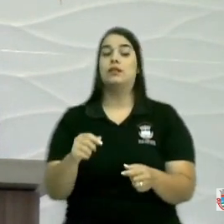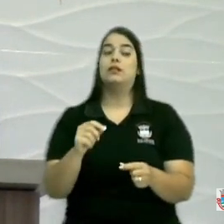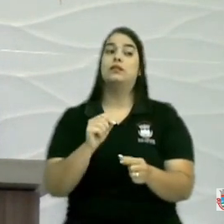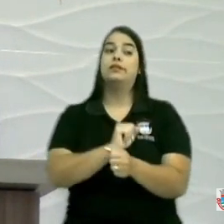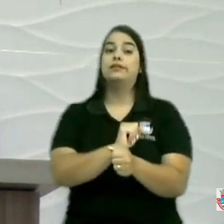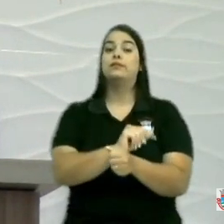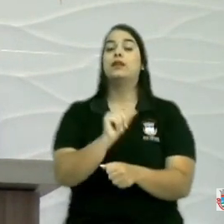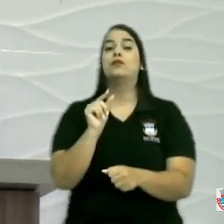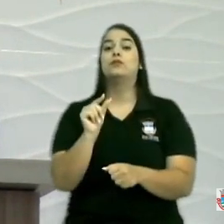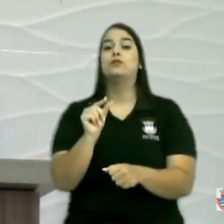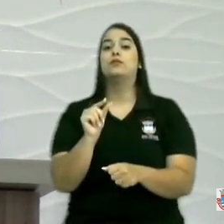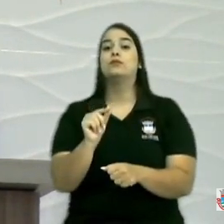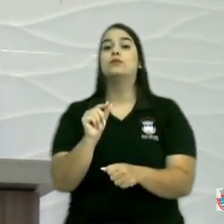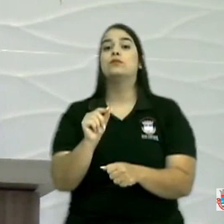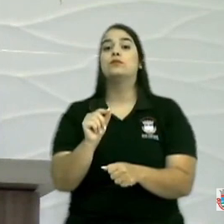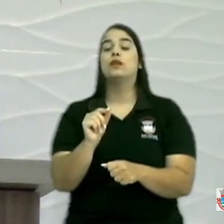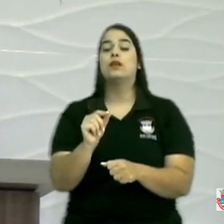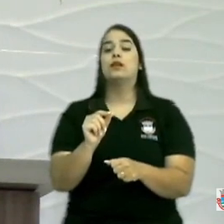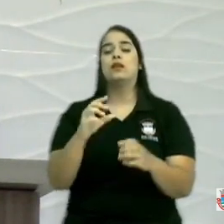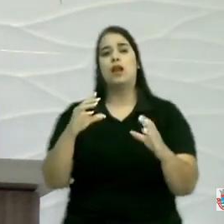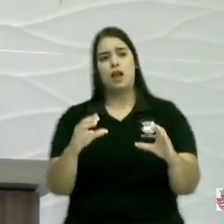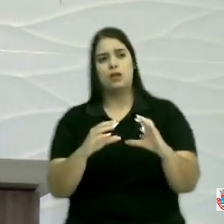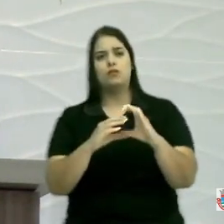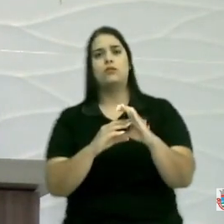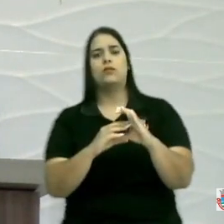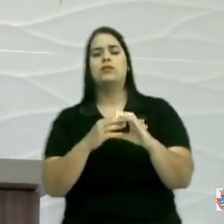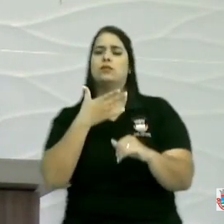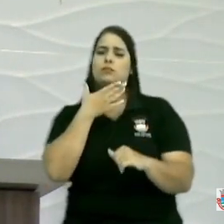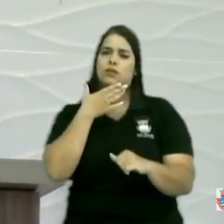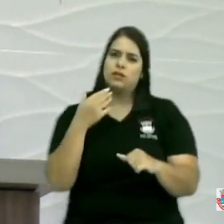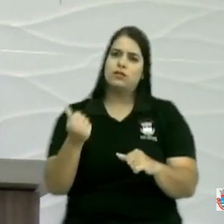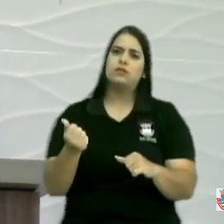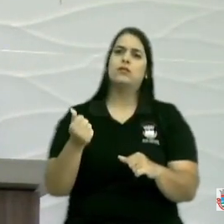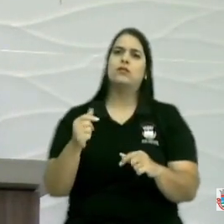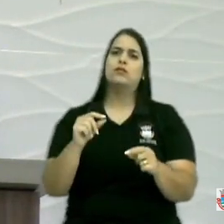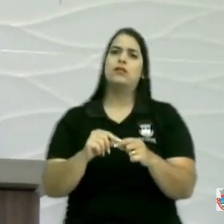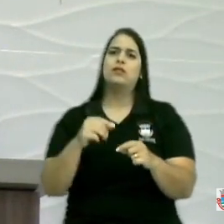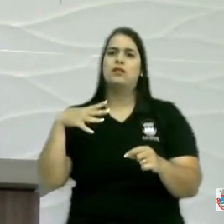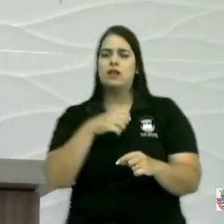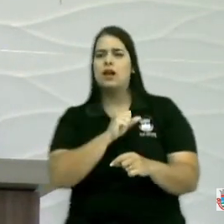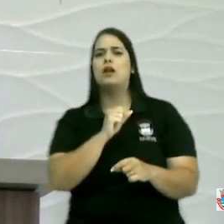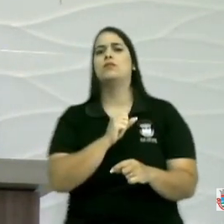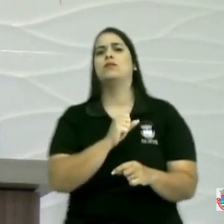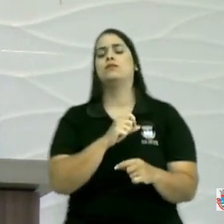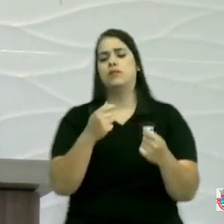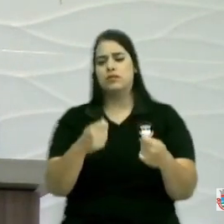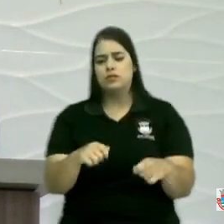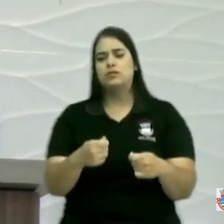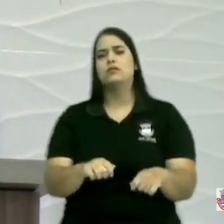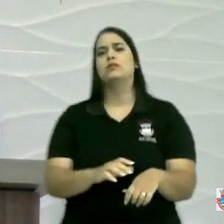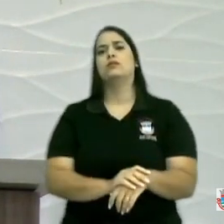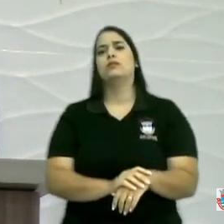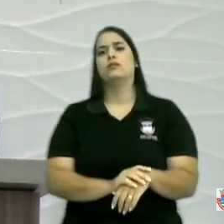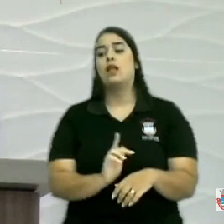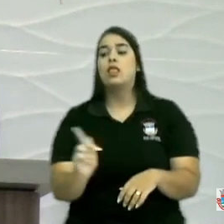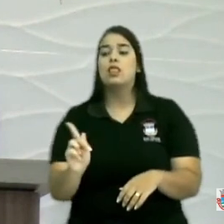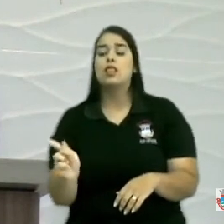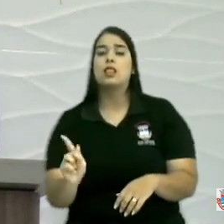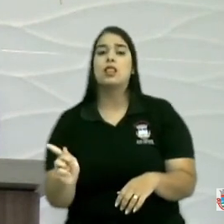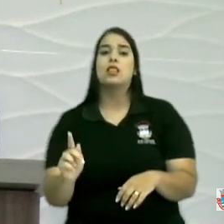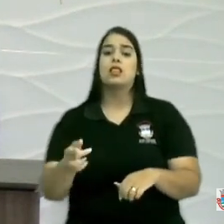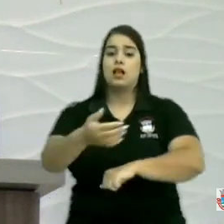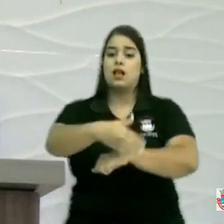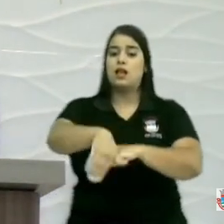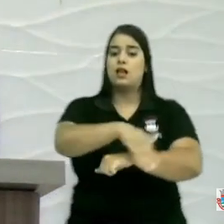essas questões, melhore os calçamentos que ela vem estourando no nosso município, porque a gente tem visto aí, principalmente naquela rua do Prédio do Padre,